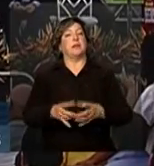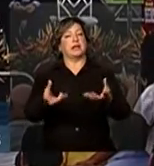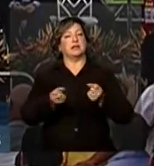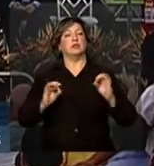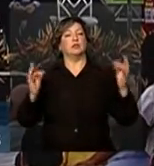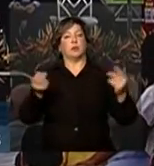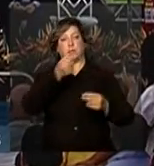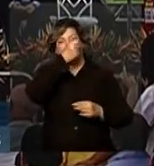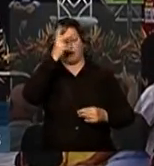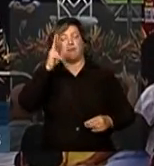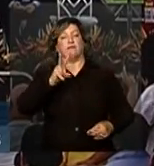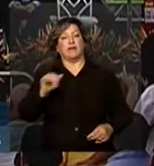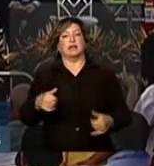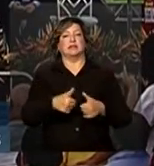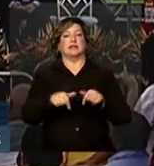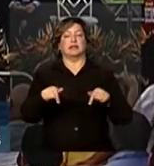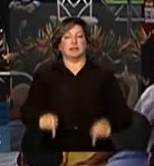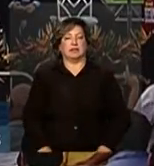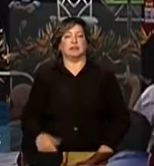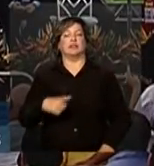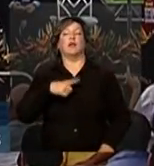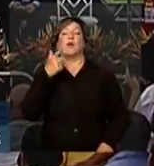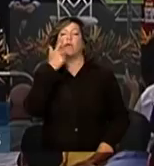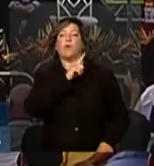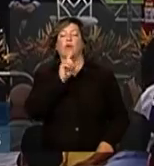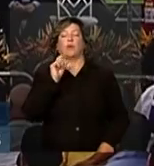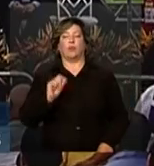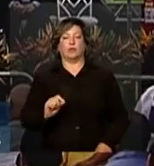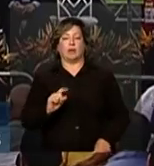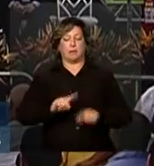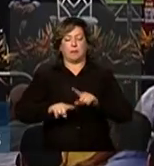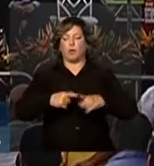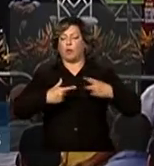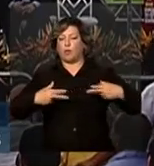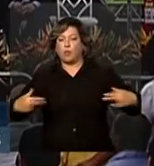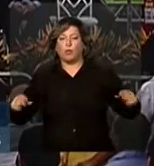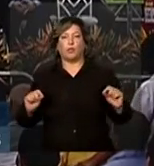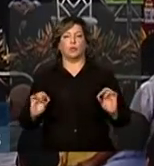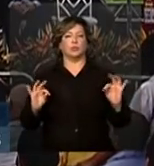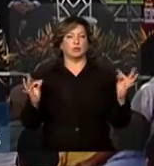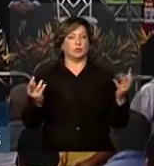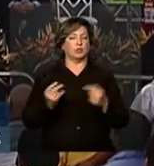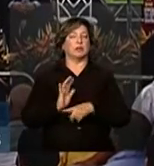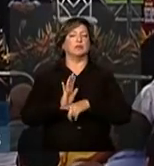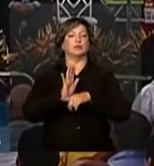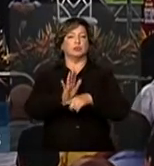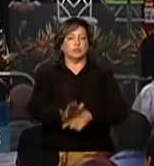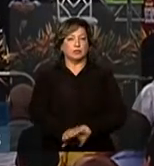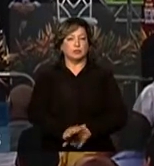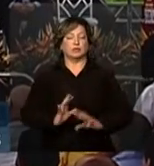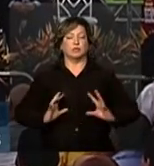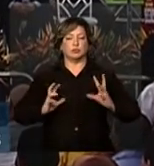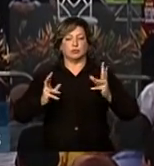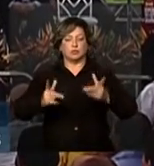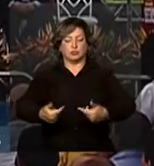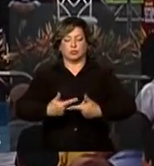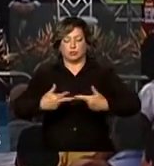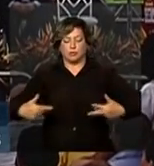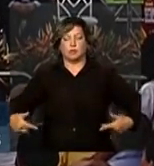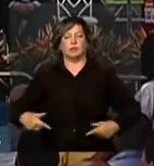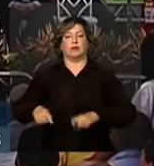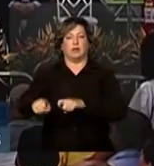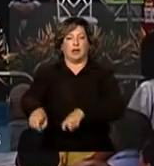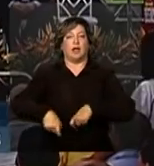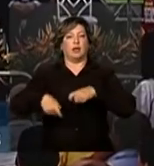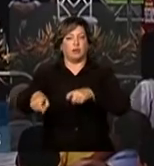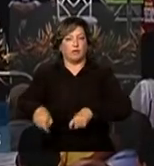prefeitos que vão Então estar tendo acesso a todo esse equipamento que vai fortalecer Agricultura Familiar o